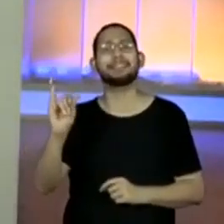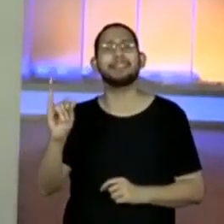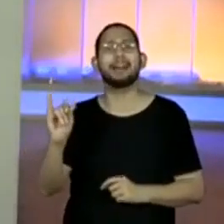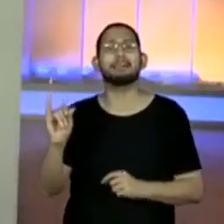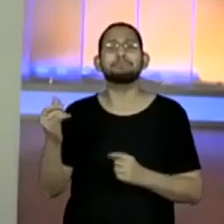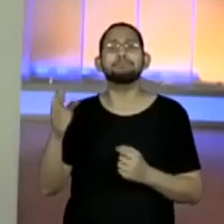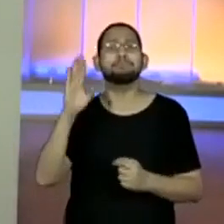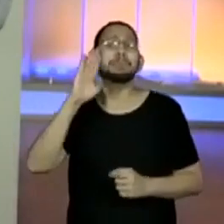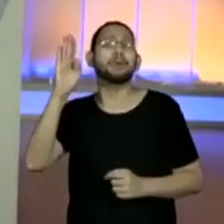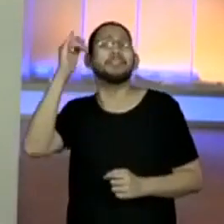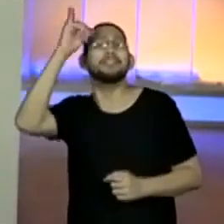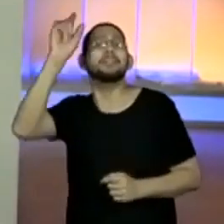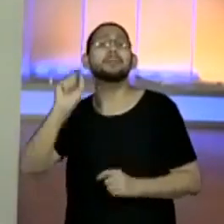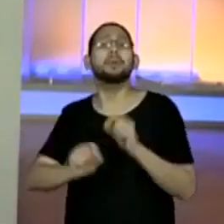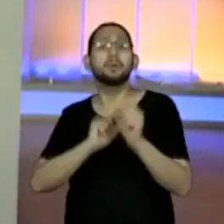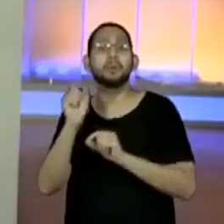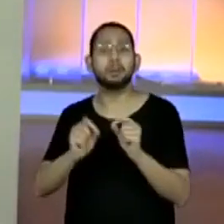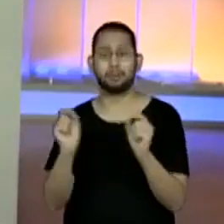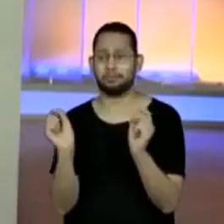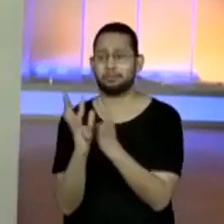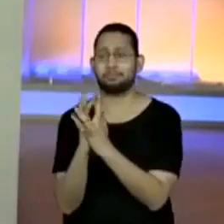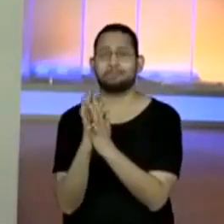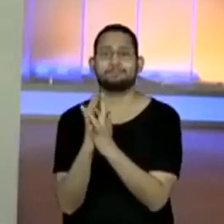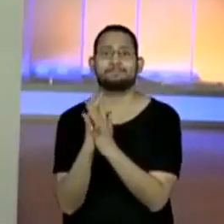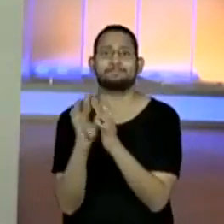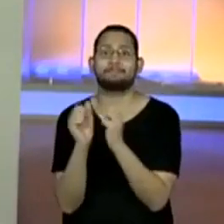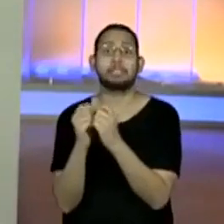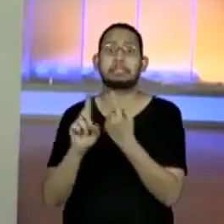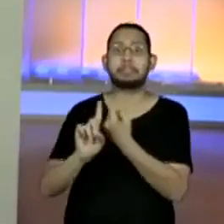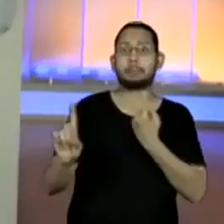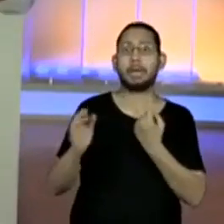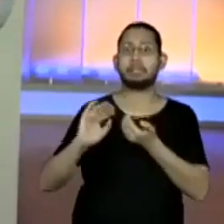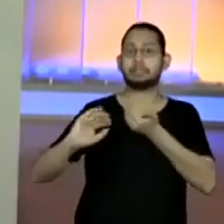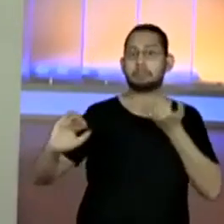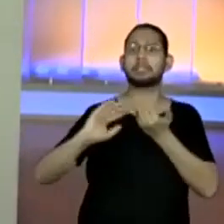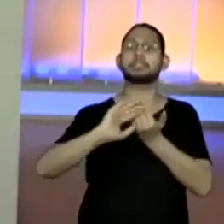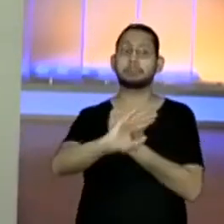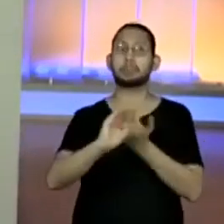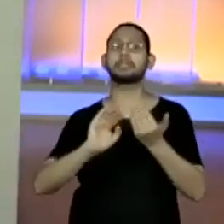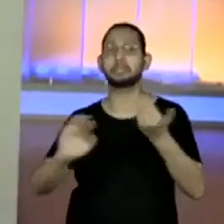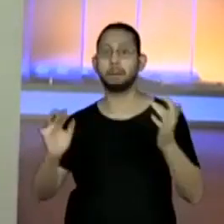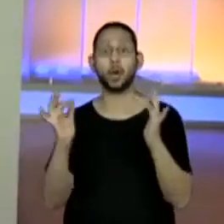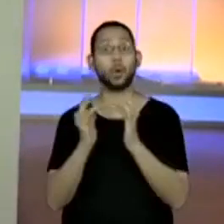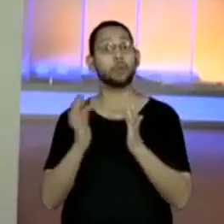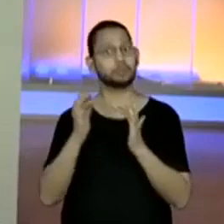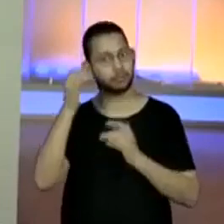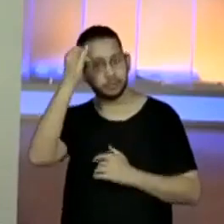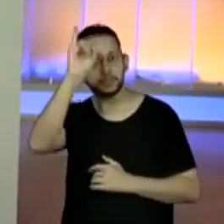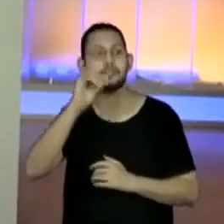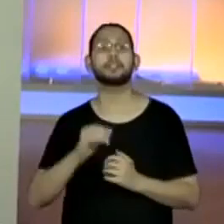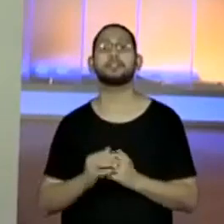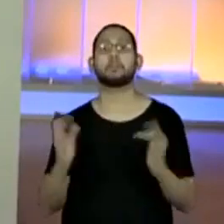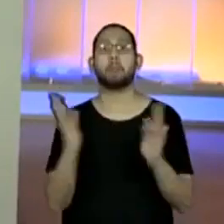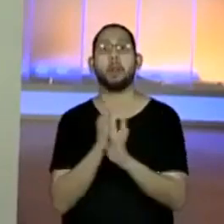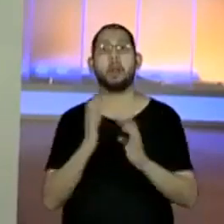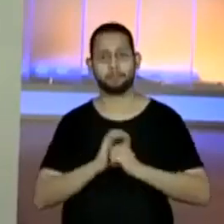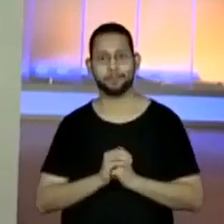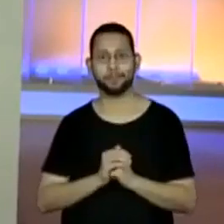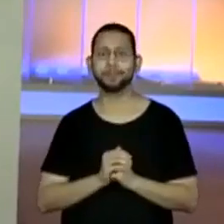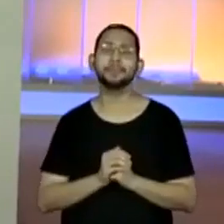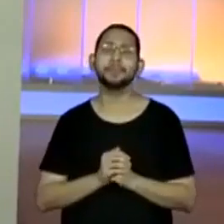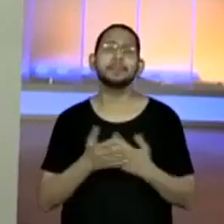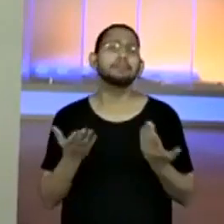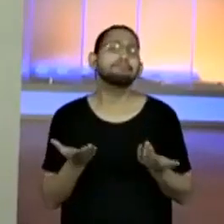evite principalmente aglomerações, tá bom? Então, se necessário for, você faz isso. E olha, por onde eu